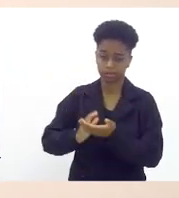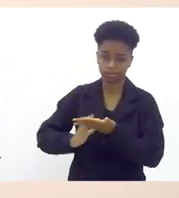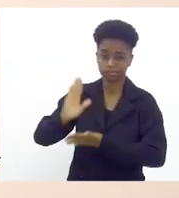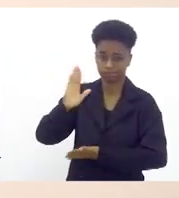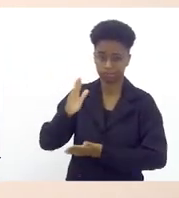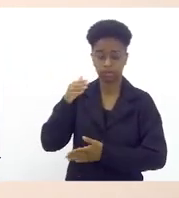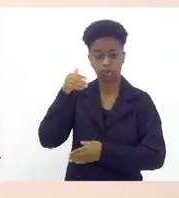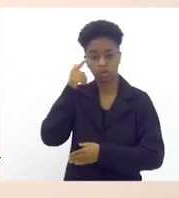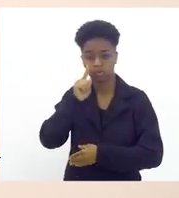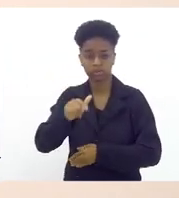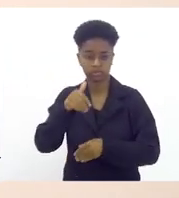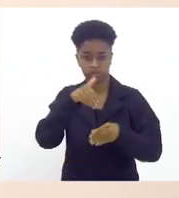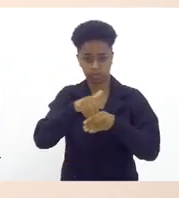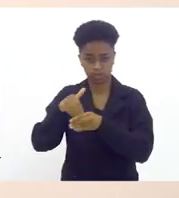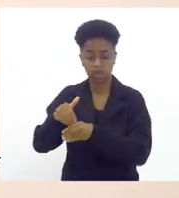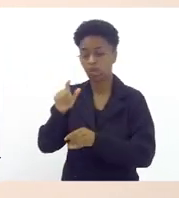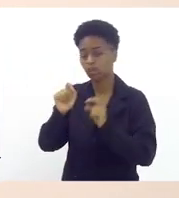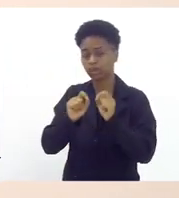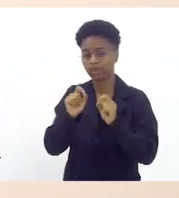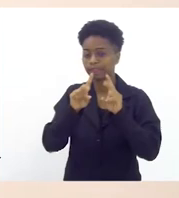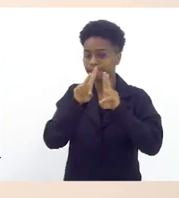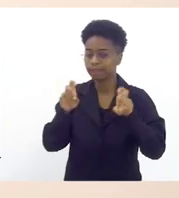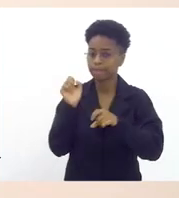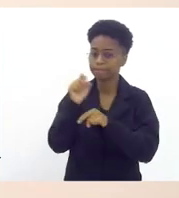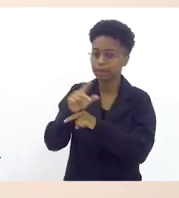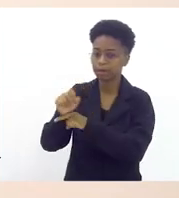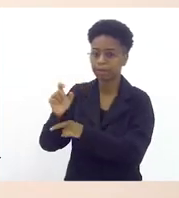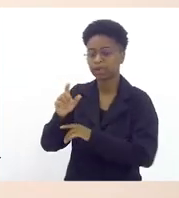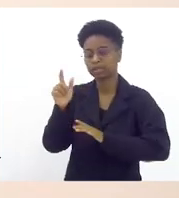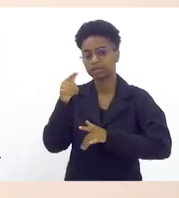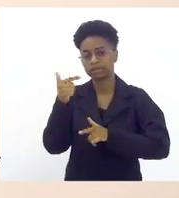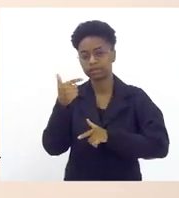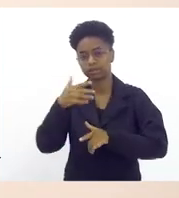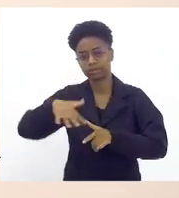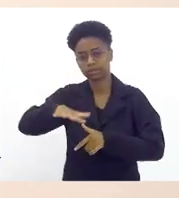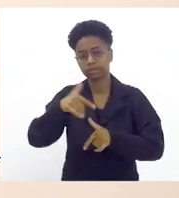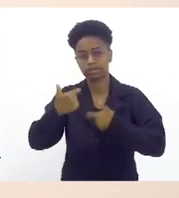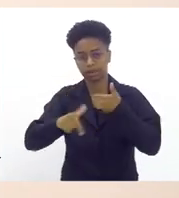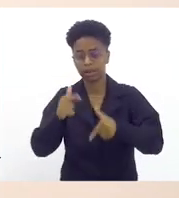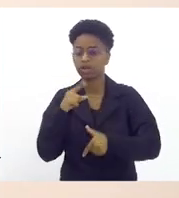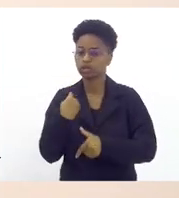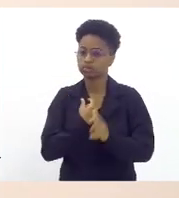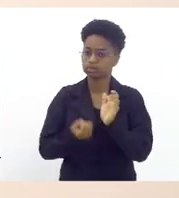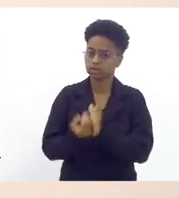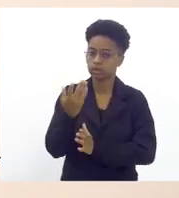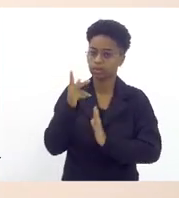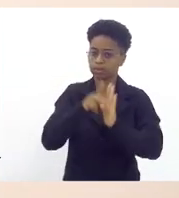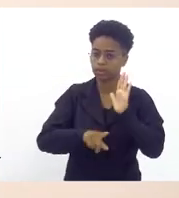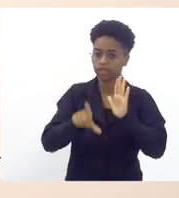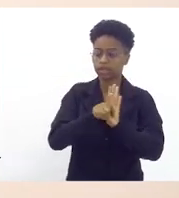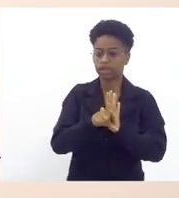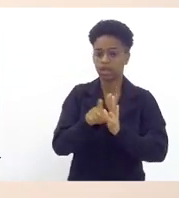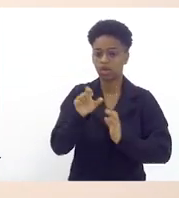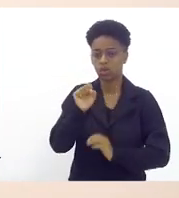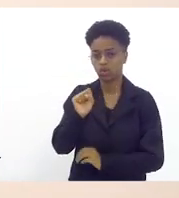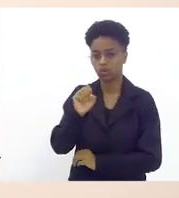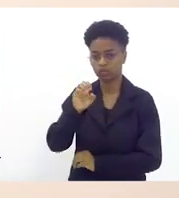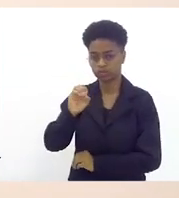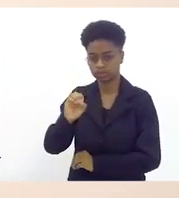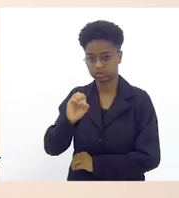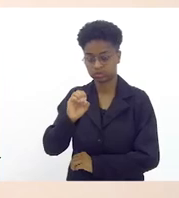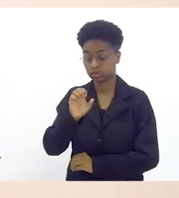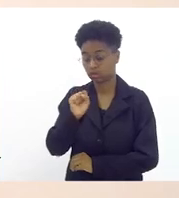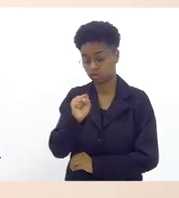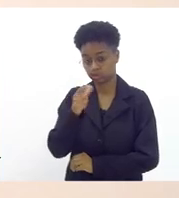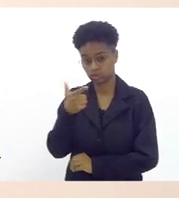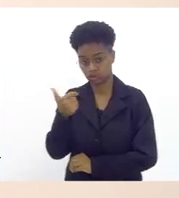eleição, né, que é a empregabilidade, que a gente fez um projeto de lei que está na Leste transitando, é 812 de 2019, que